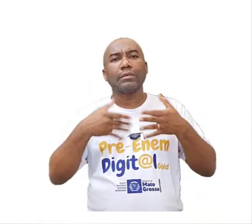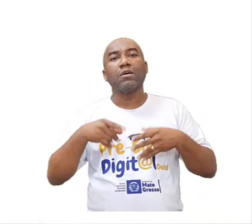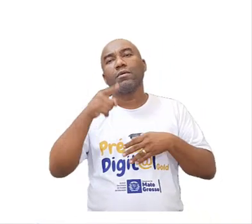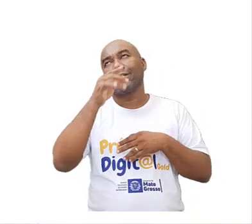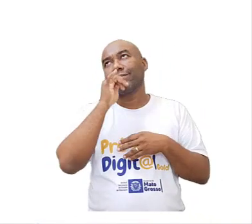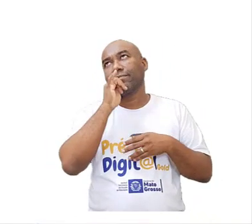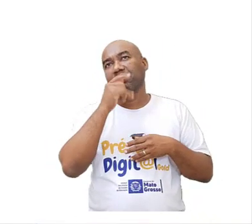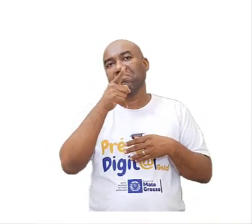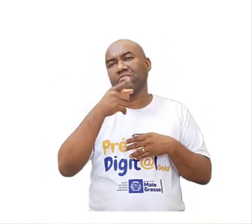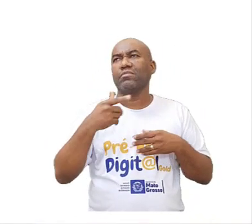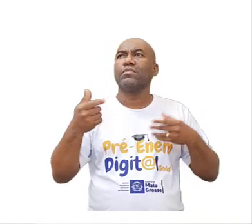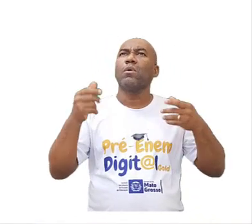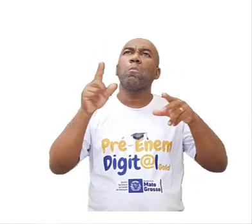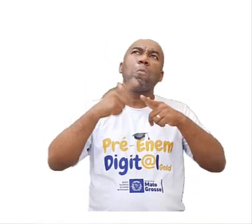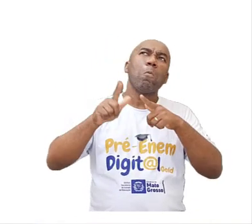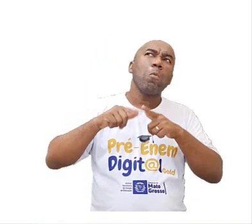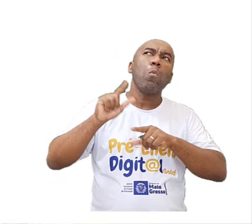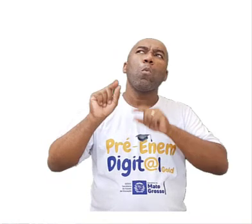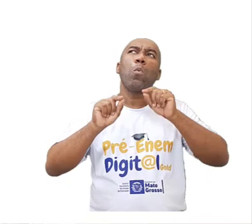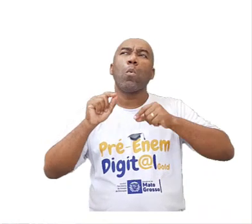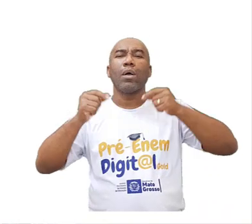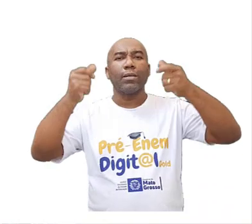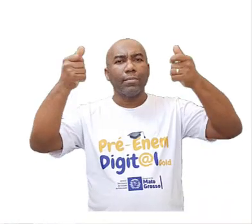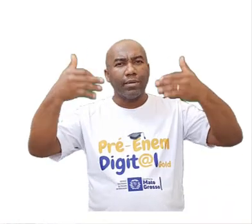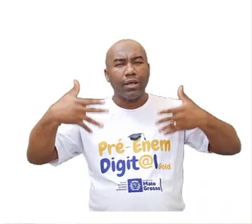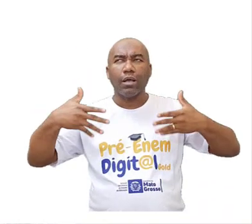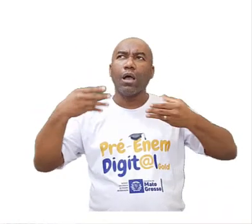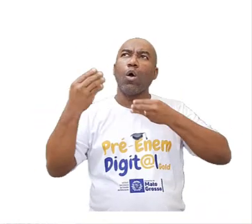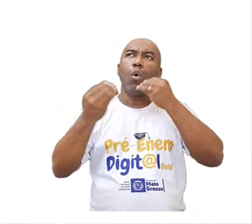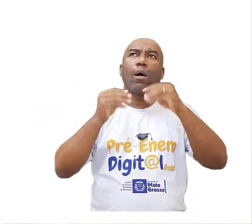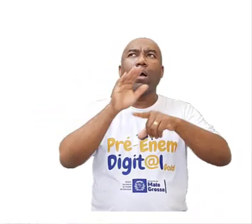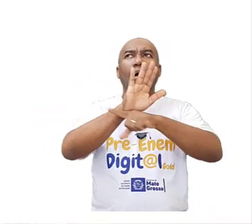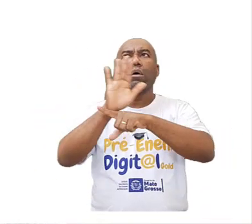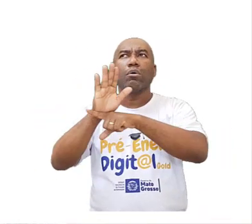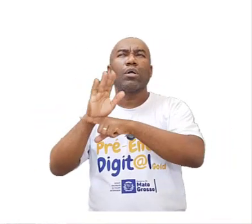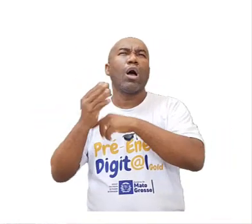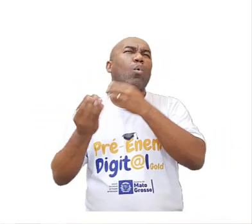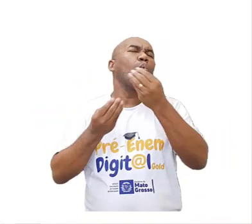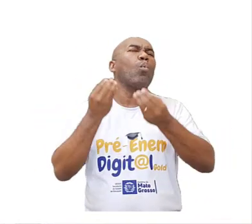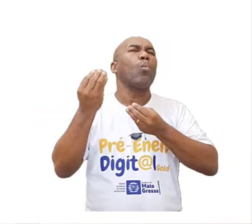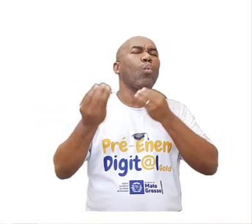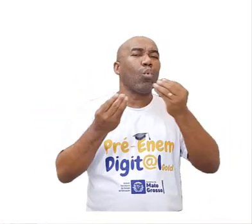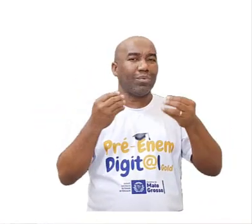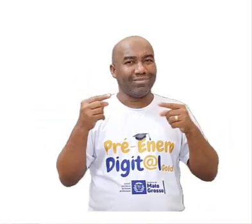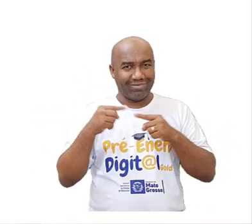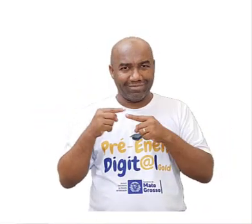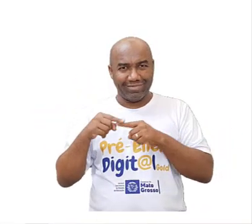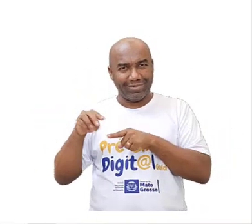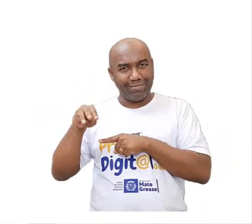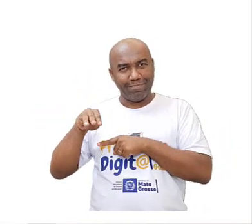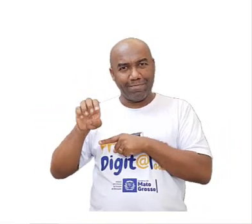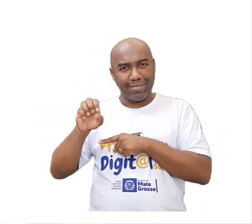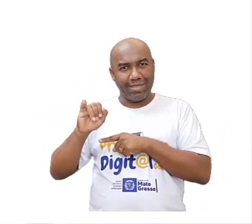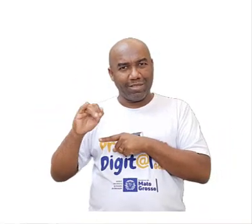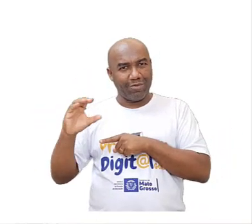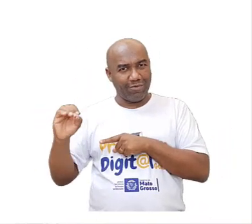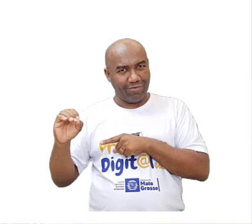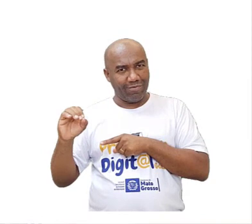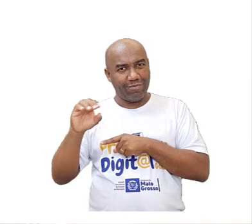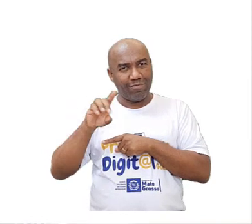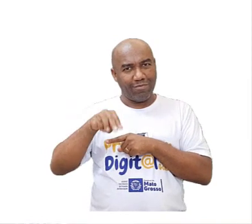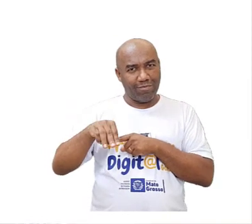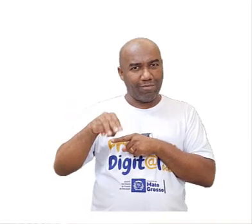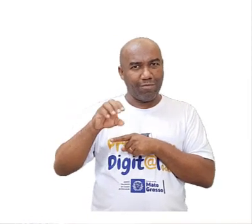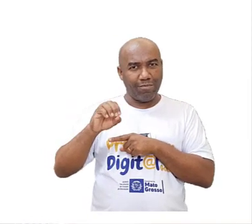como. Então, eu quero saber como irá ser colocada em prática a ação que o agente vai